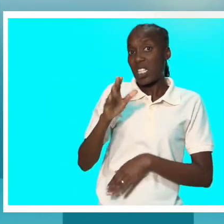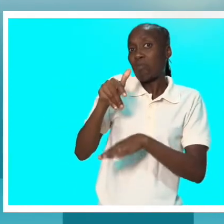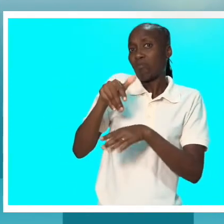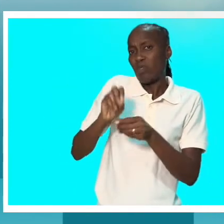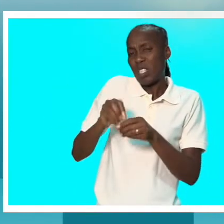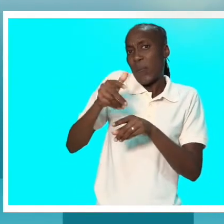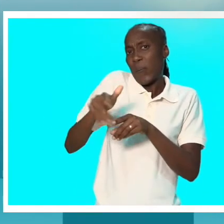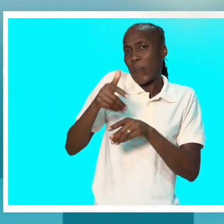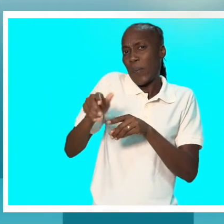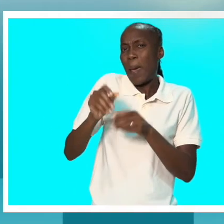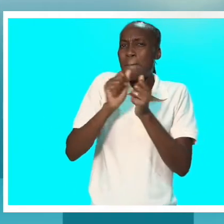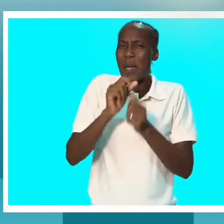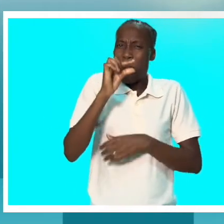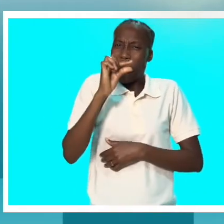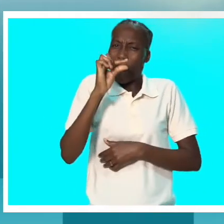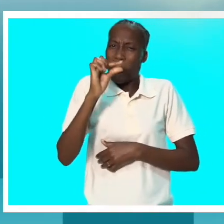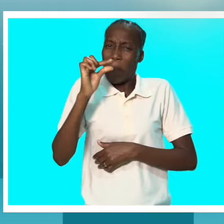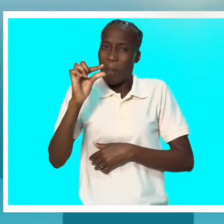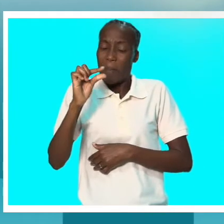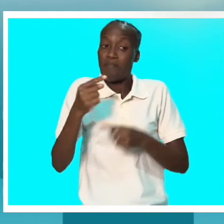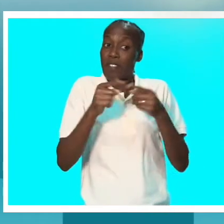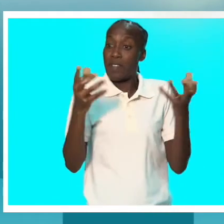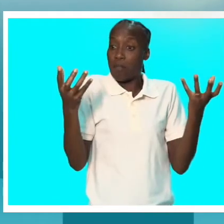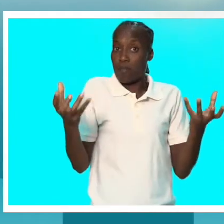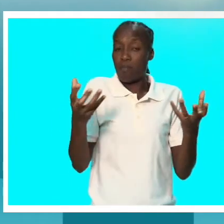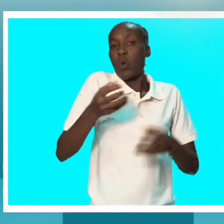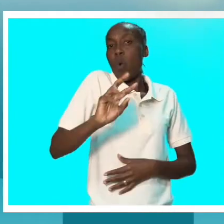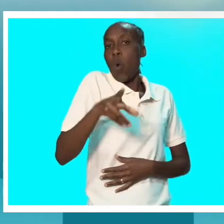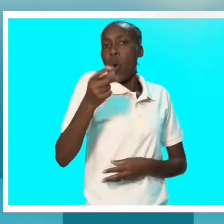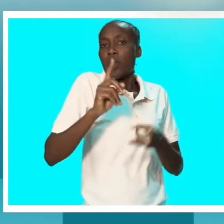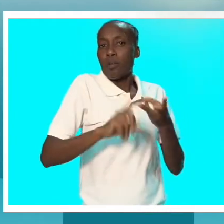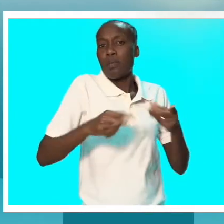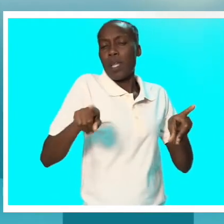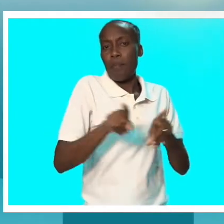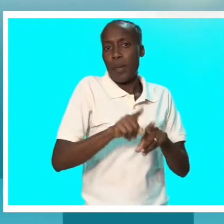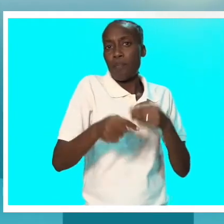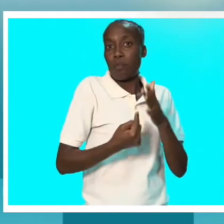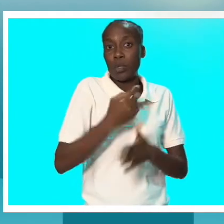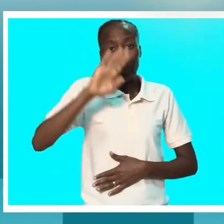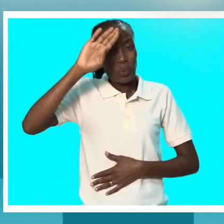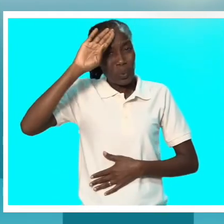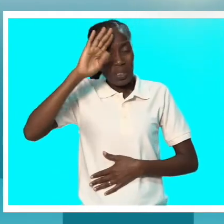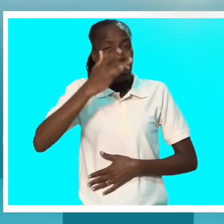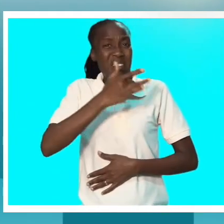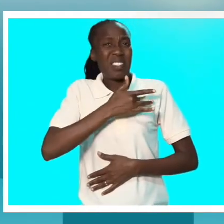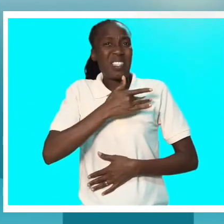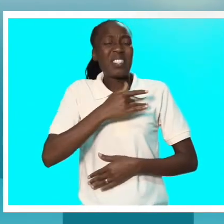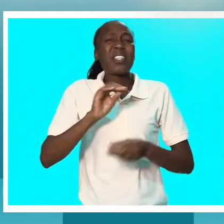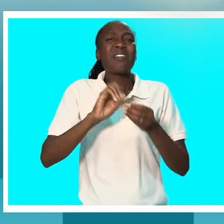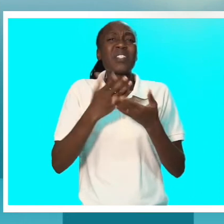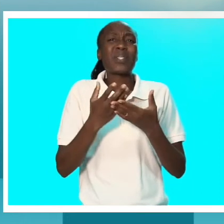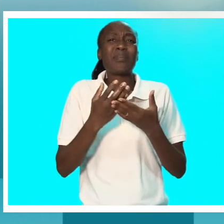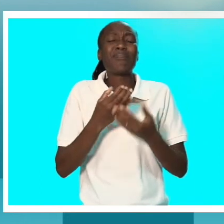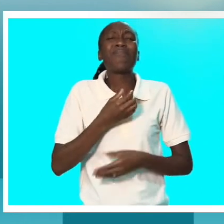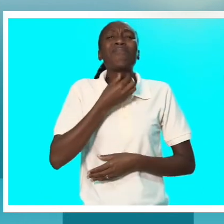pessoa também urina muitas vezes, mas pequena quantidade de urina. O outro sintoma fundamental é a pessoa sentir